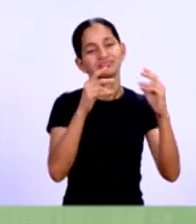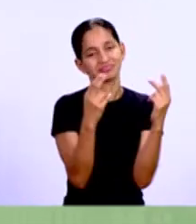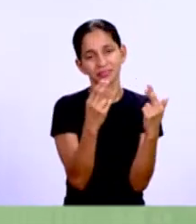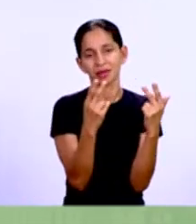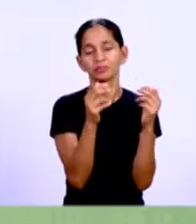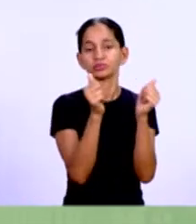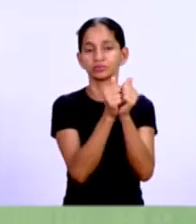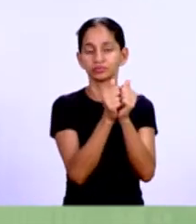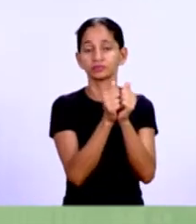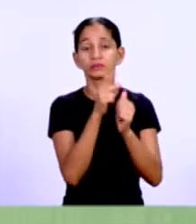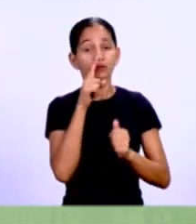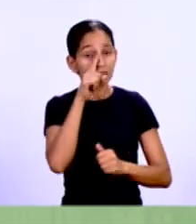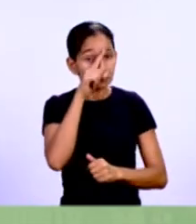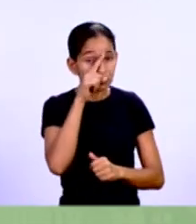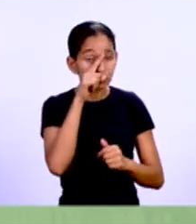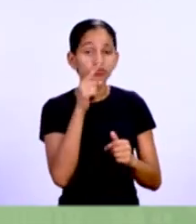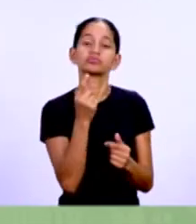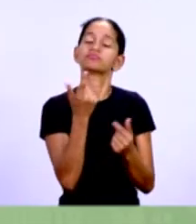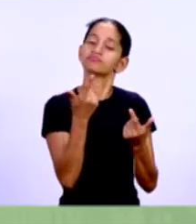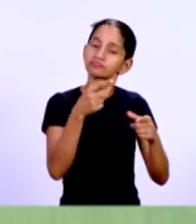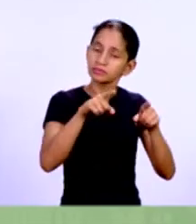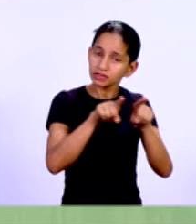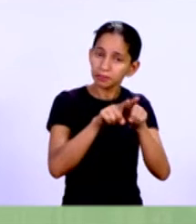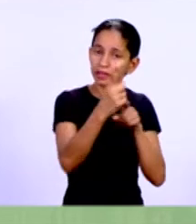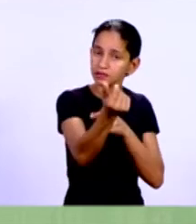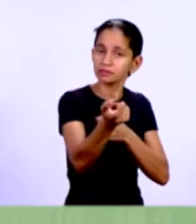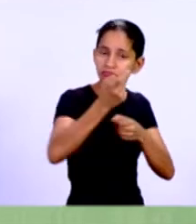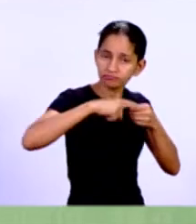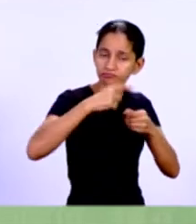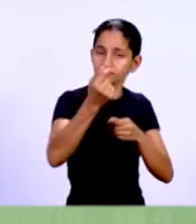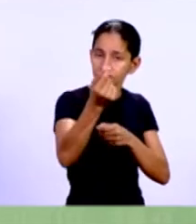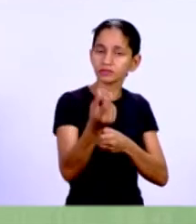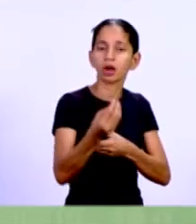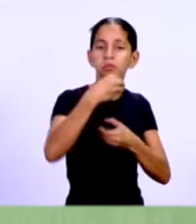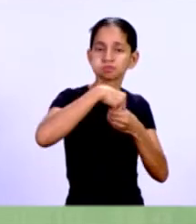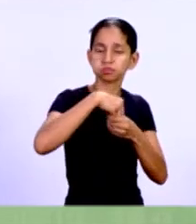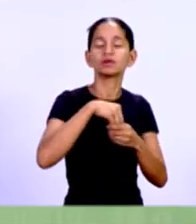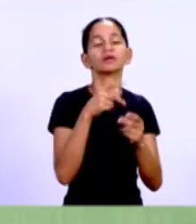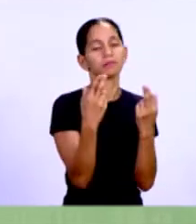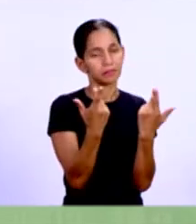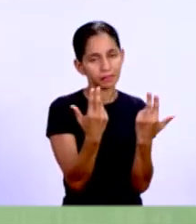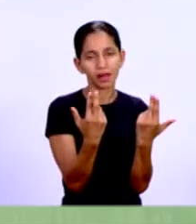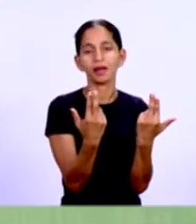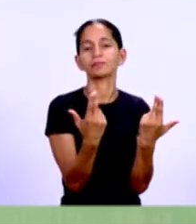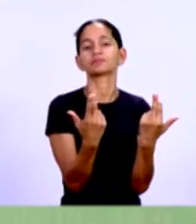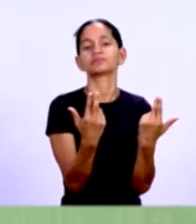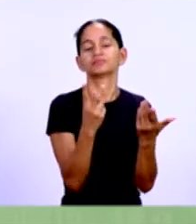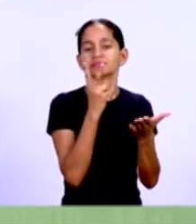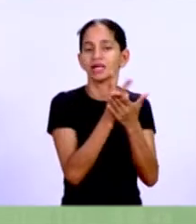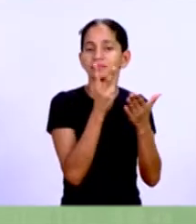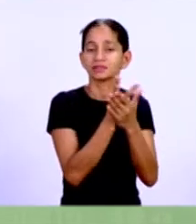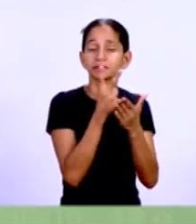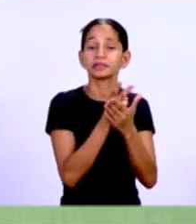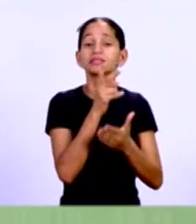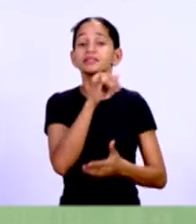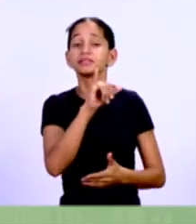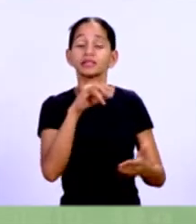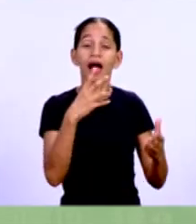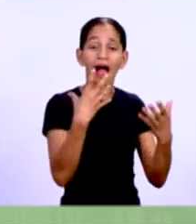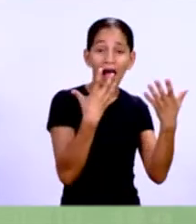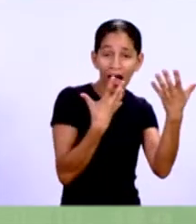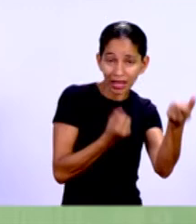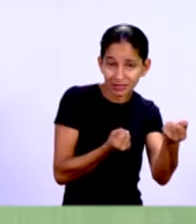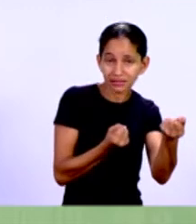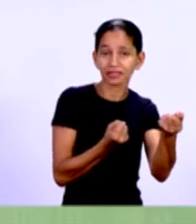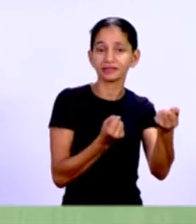risco, vai aumentar também para o retorno. A gente explicou que isso acontece porque você só vai aceitar um risco